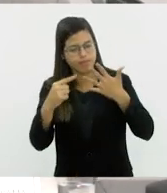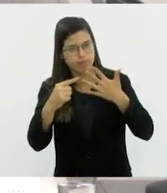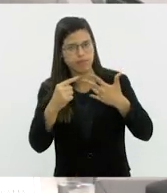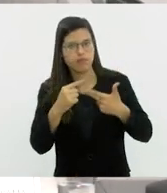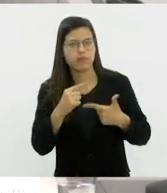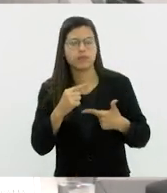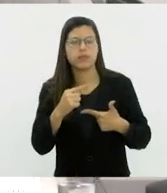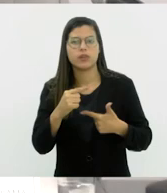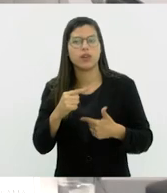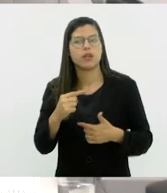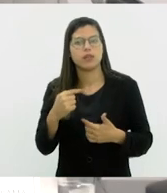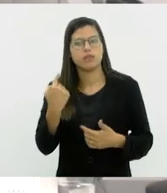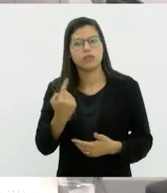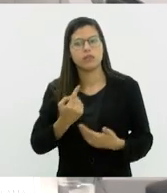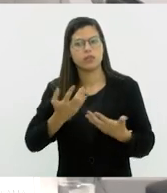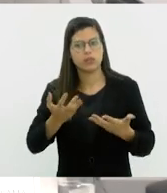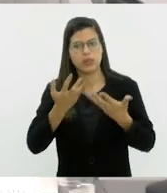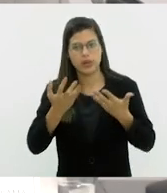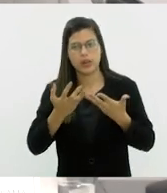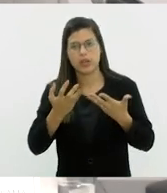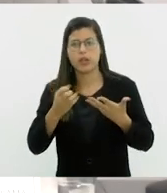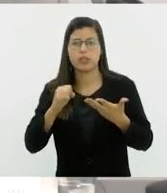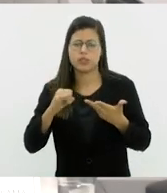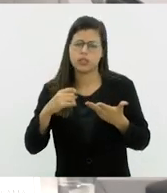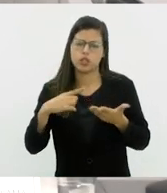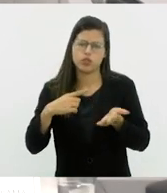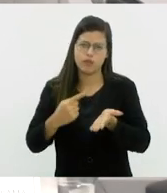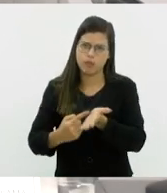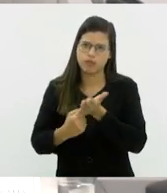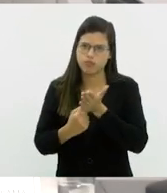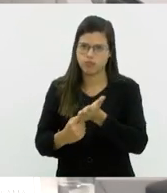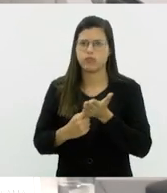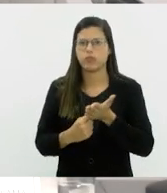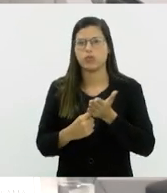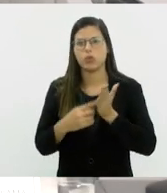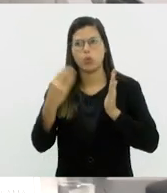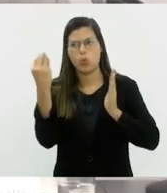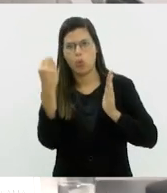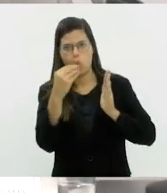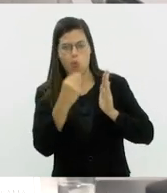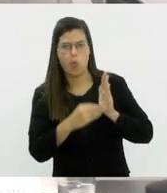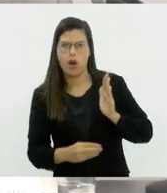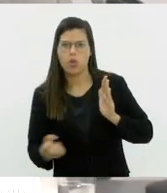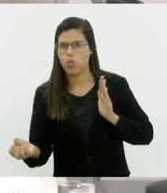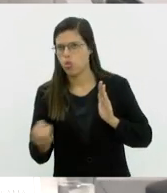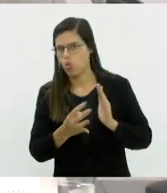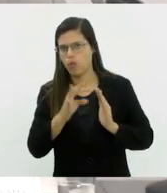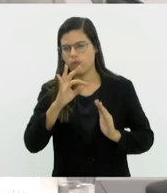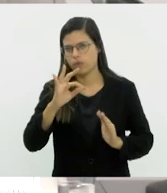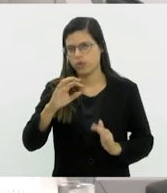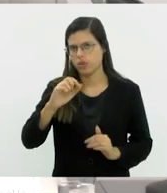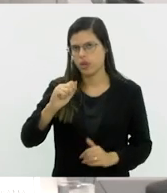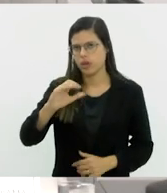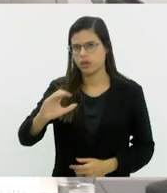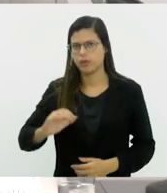nós vamos querer, se houver acordo, acrescentar nesse novo TAC.